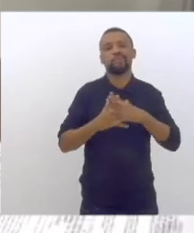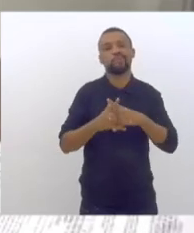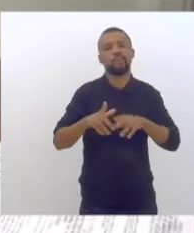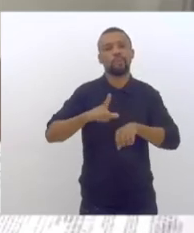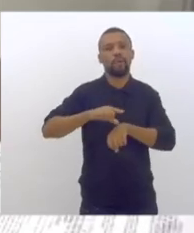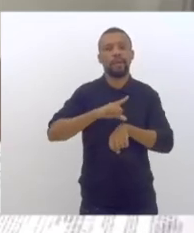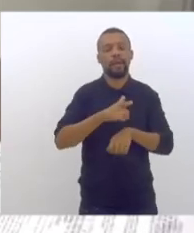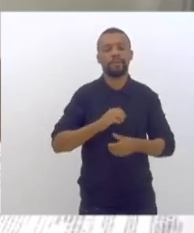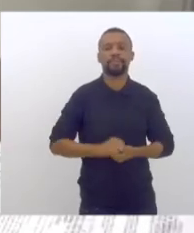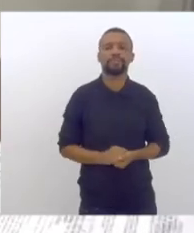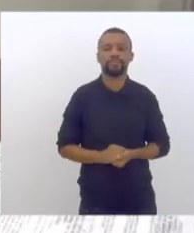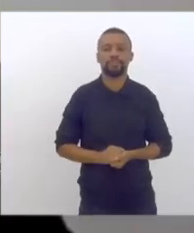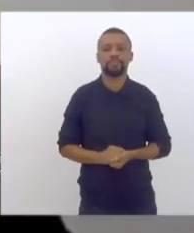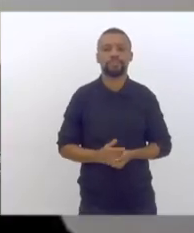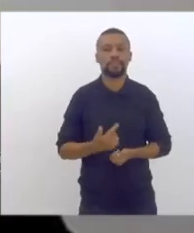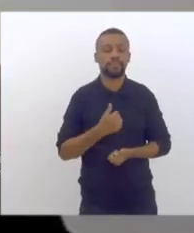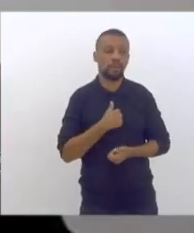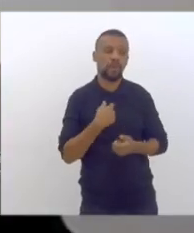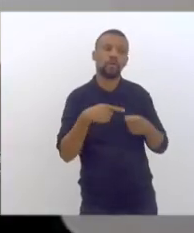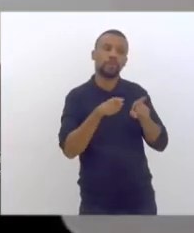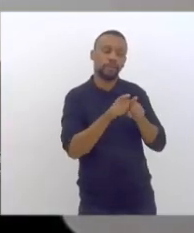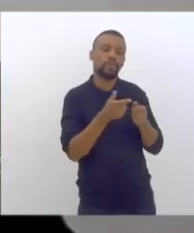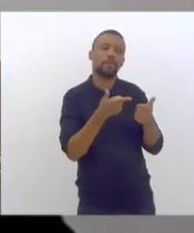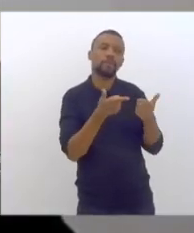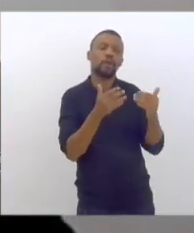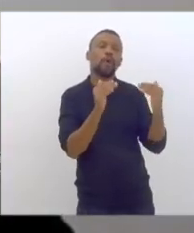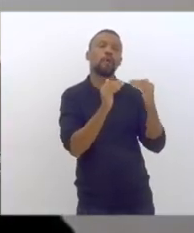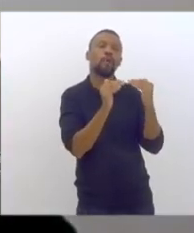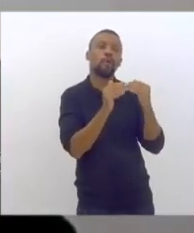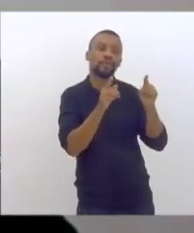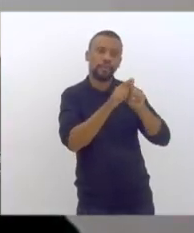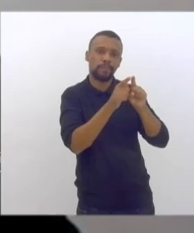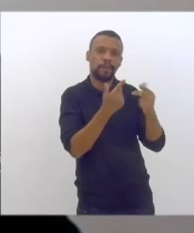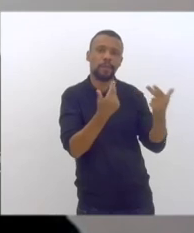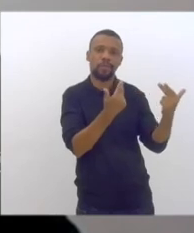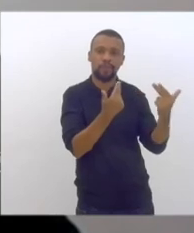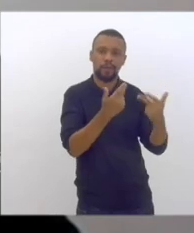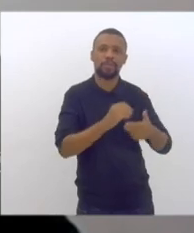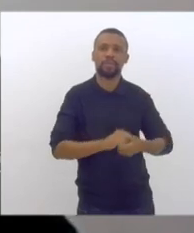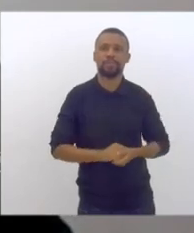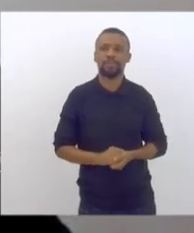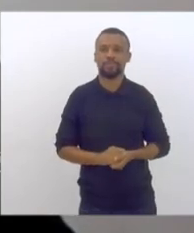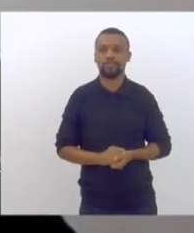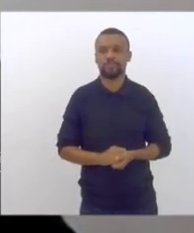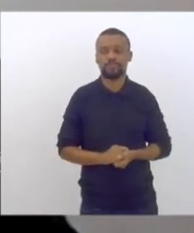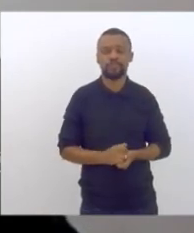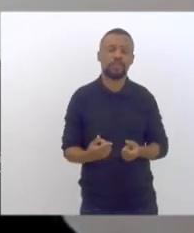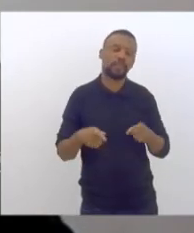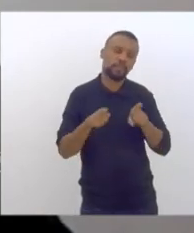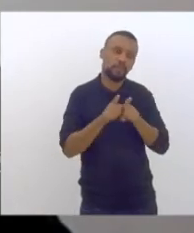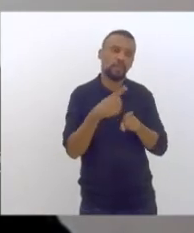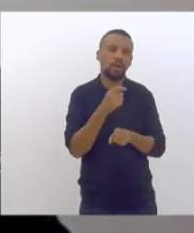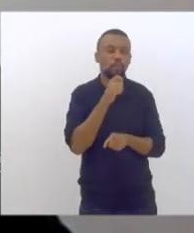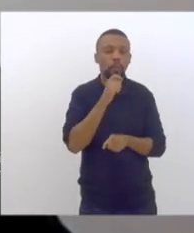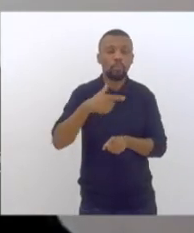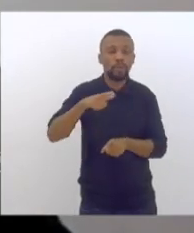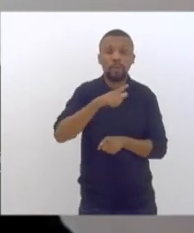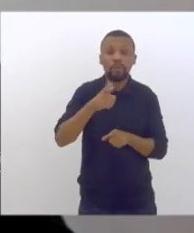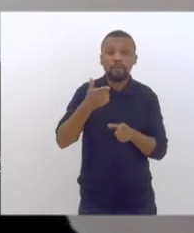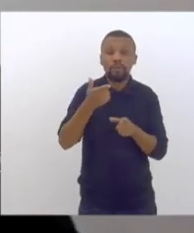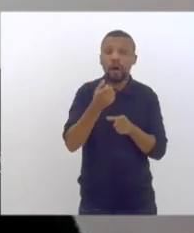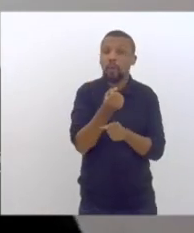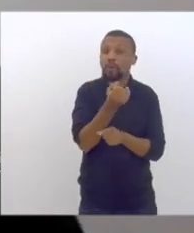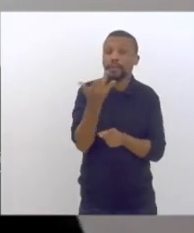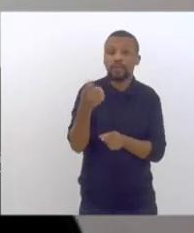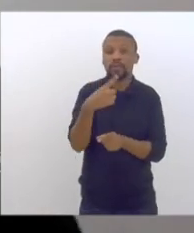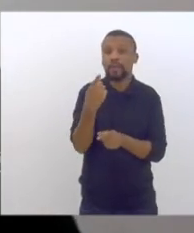eu vou ter que acompanhar vossa excelência' também bom e até porque não teremos fórum Então